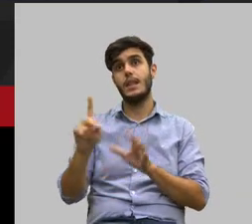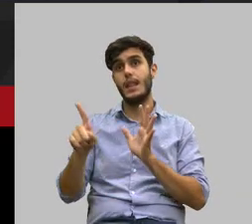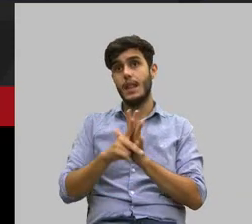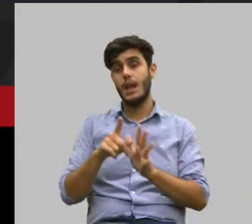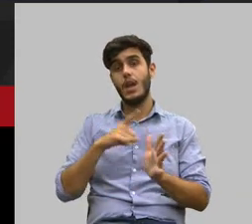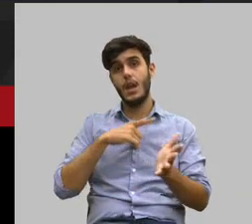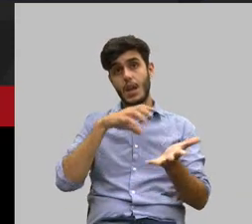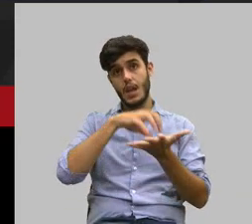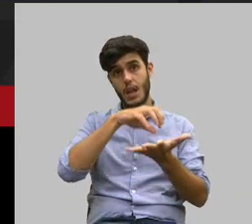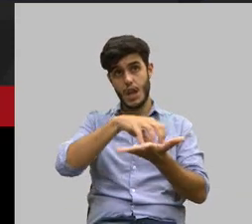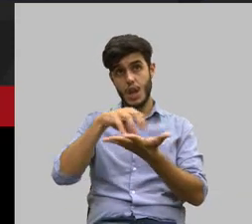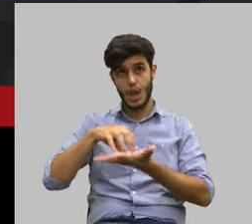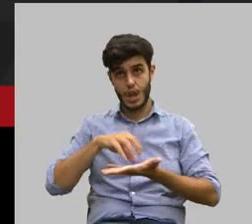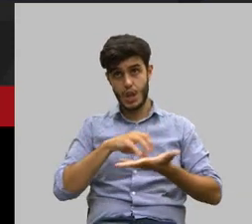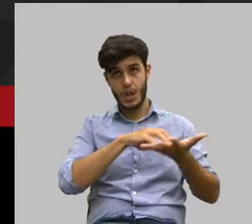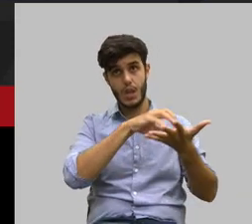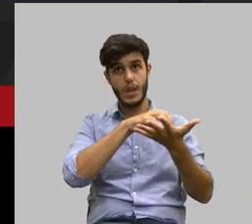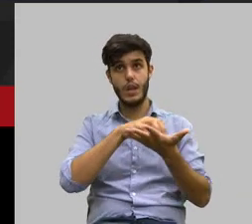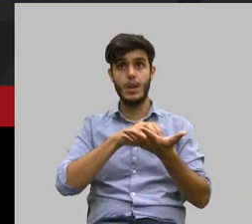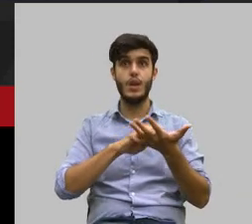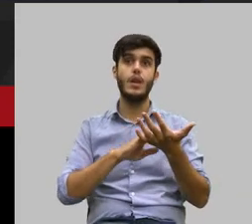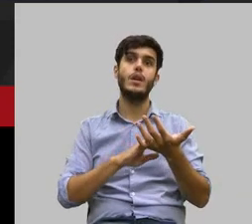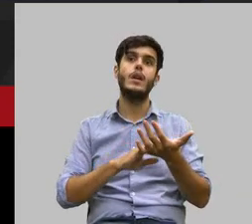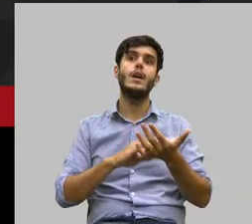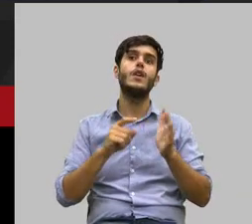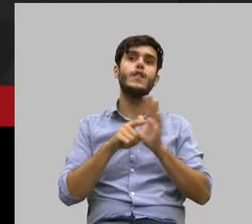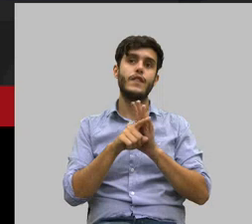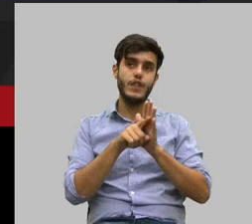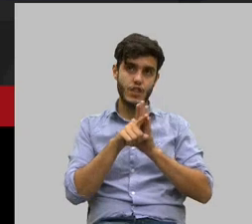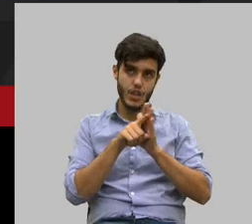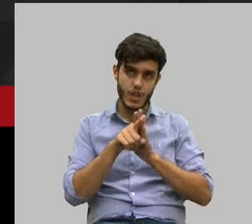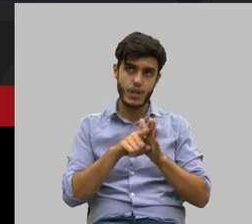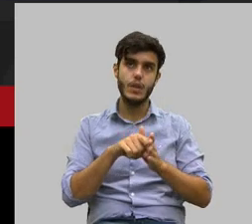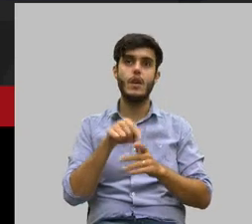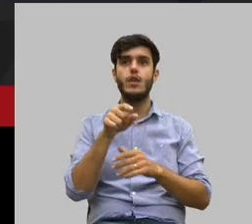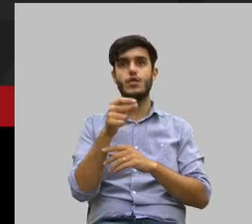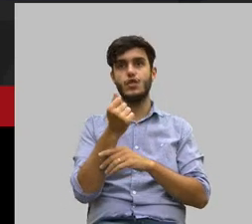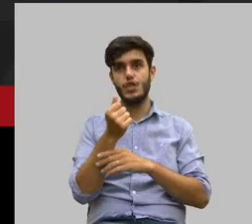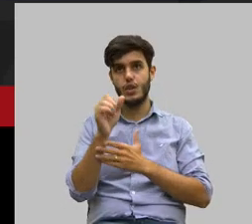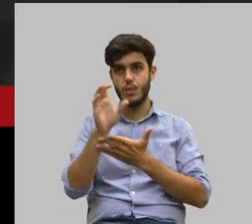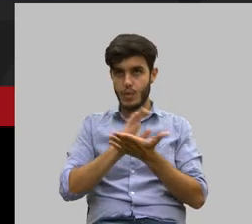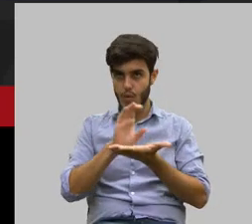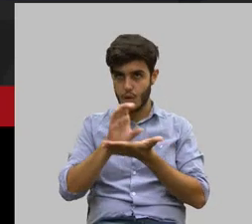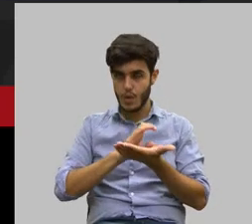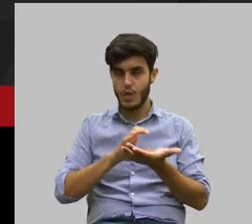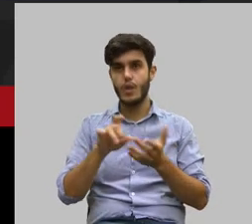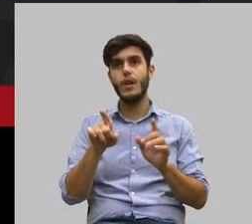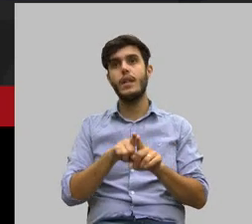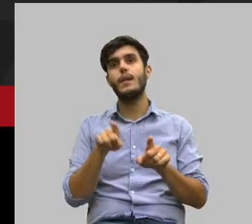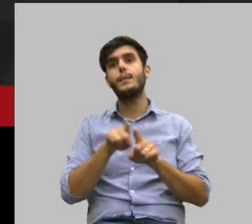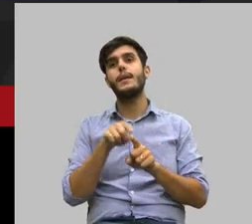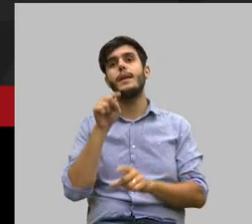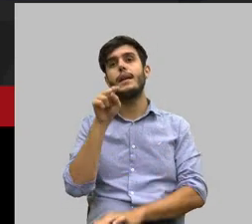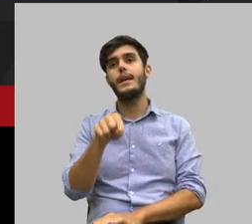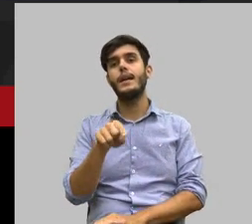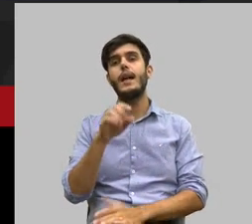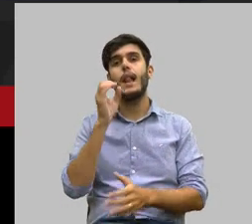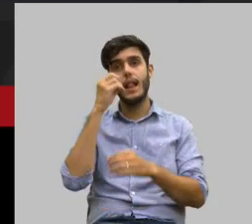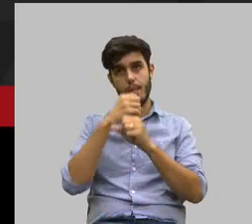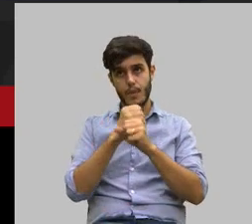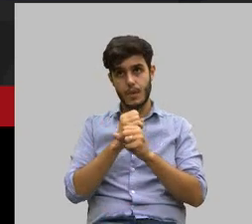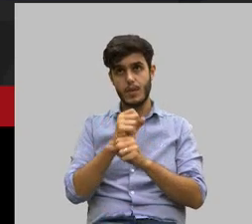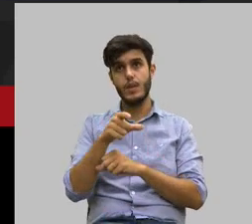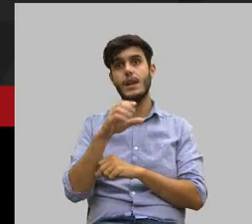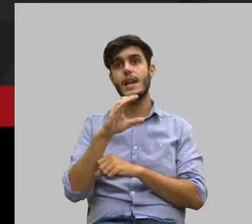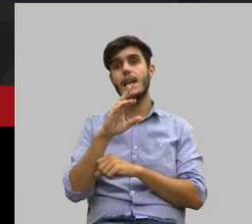laboratórios de eh tecnologia investigação lavagem de dinheiro estruturamos também um laboratório de investigação de crimes